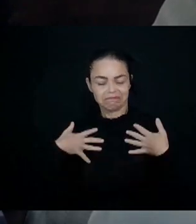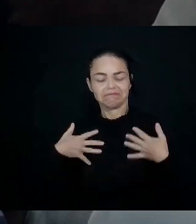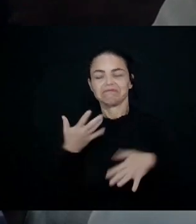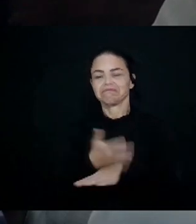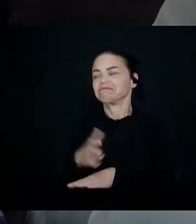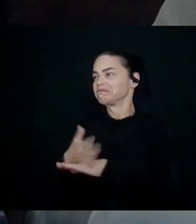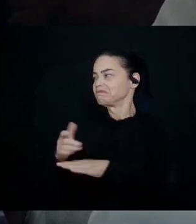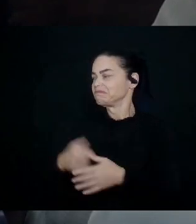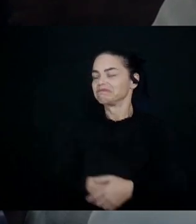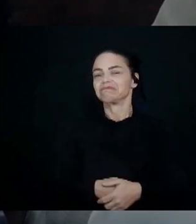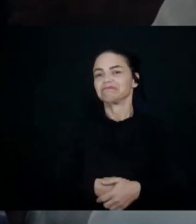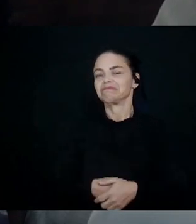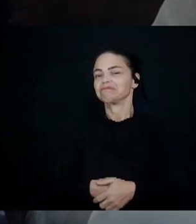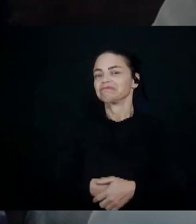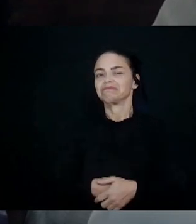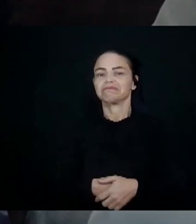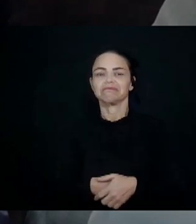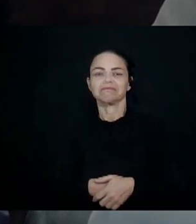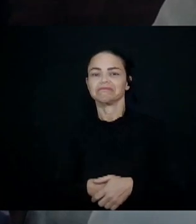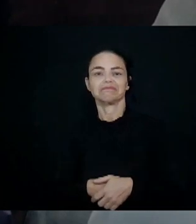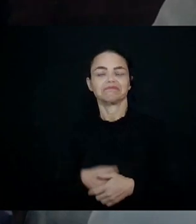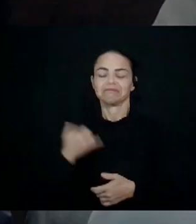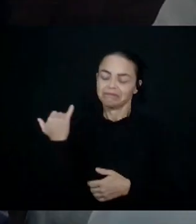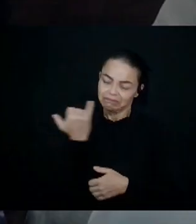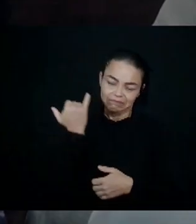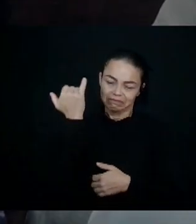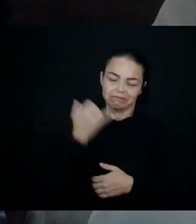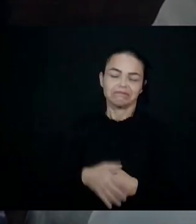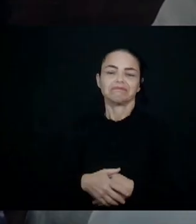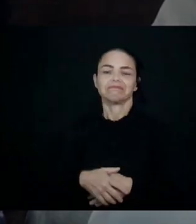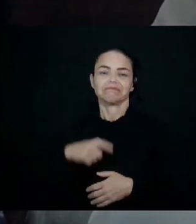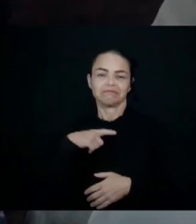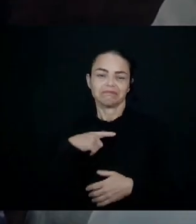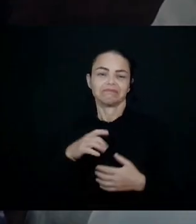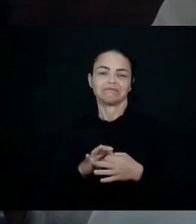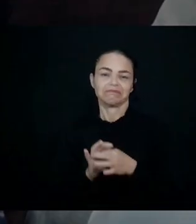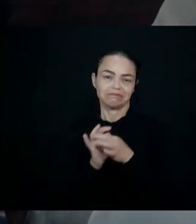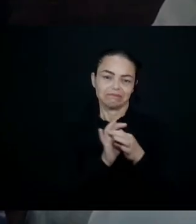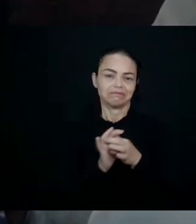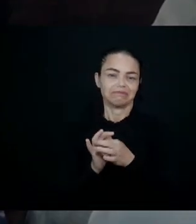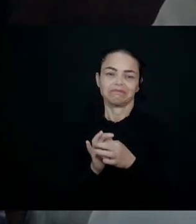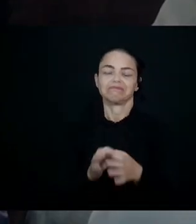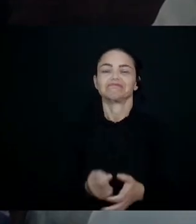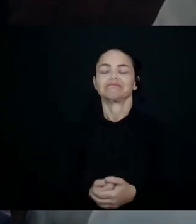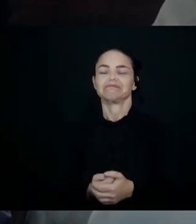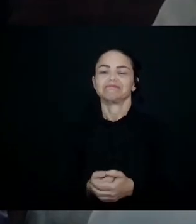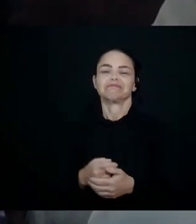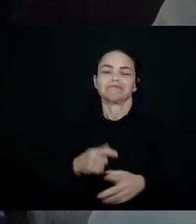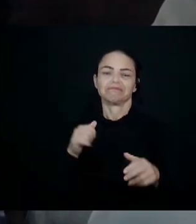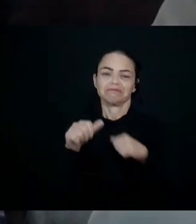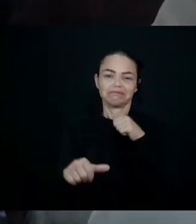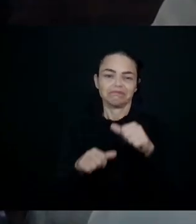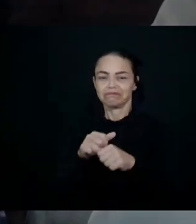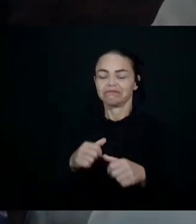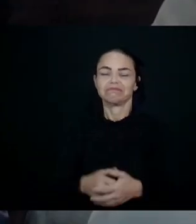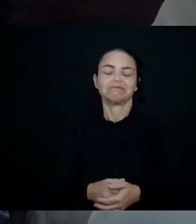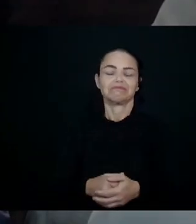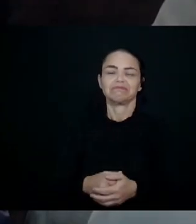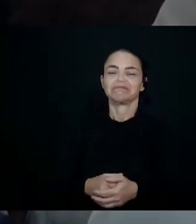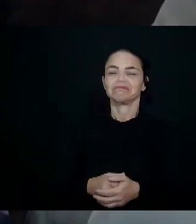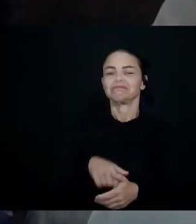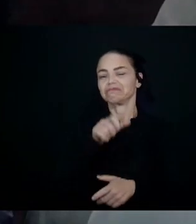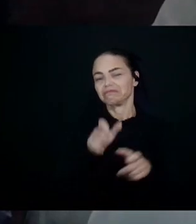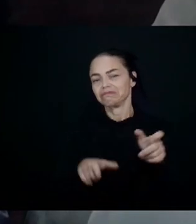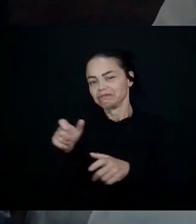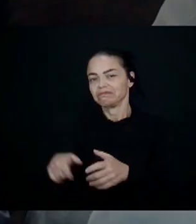que nem você disse, é muito importante, né, ter esses laços, ter essa troca física entre pessoas. Então